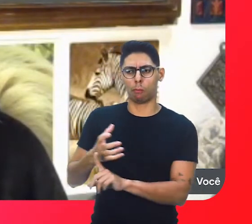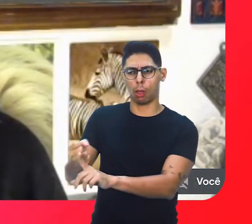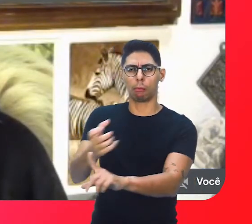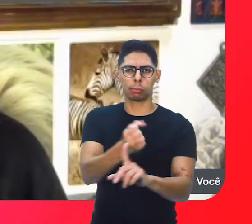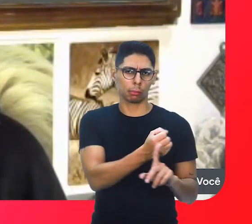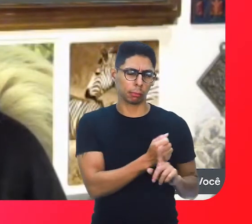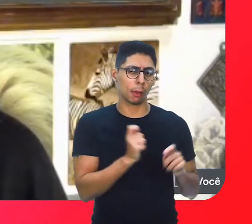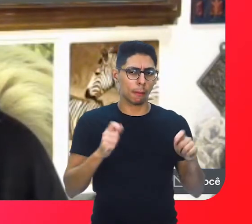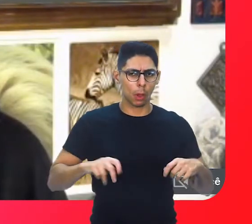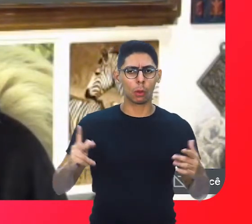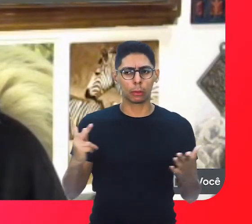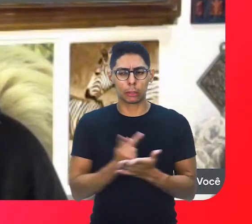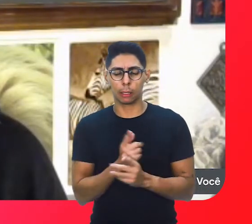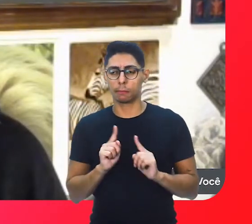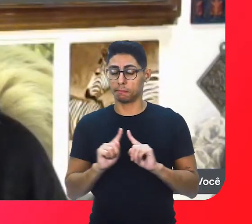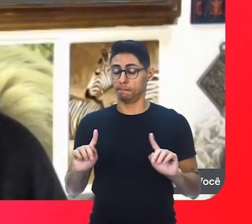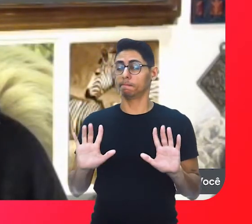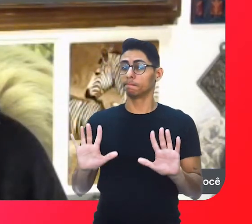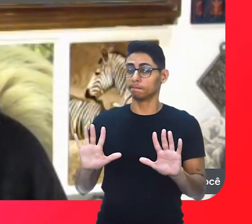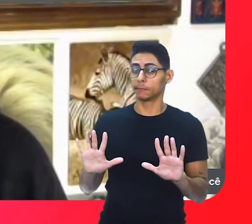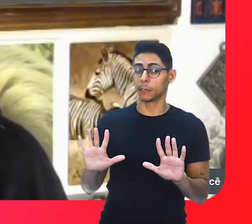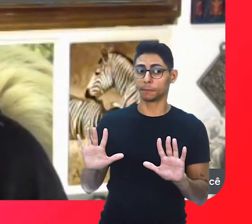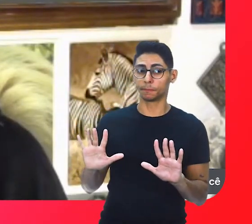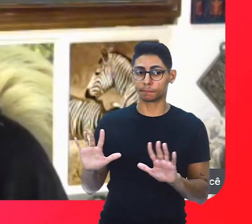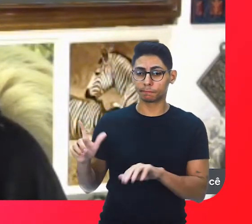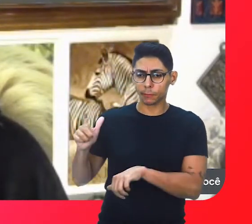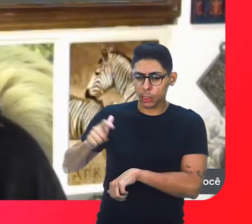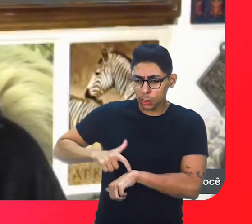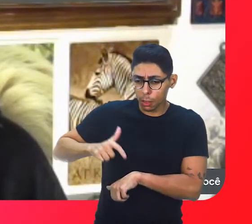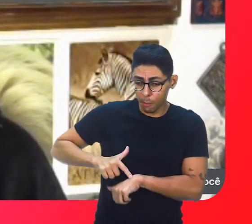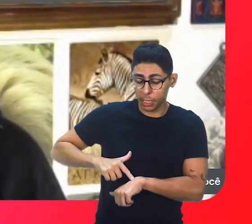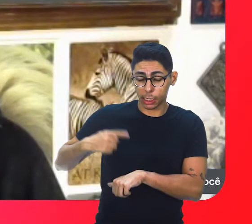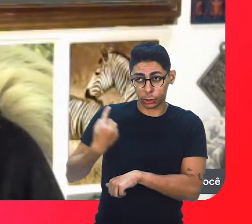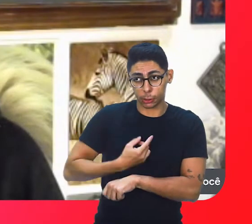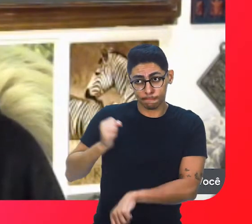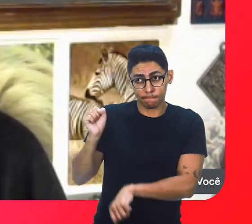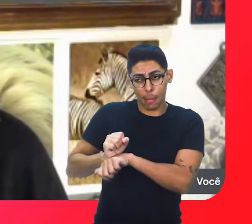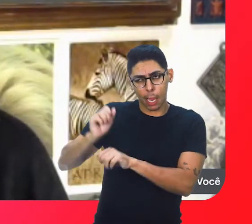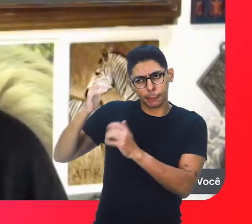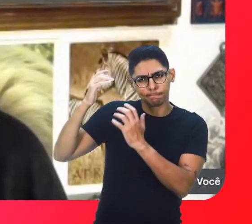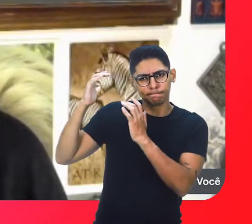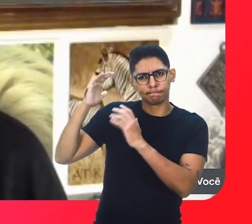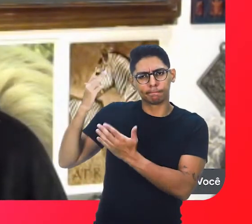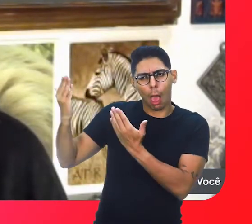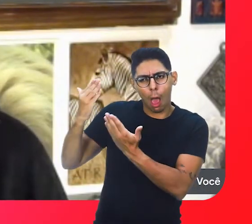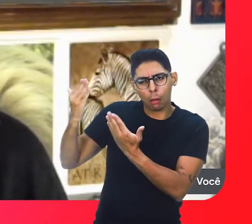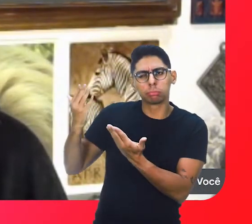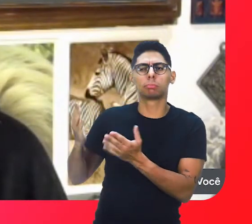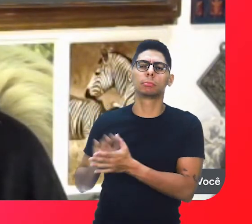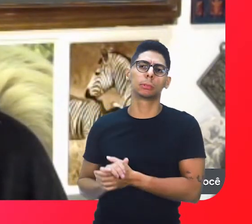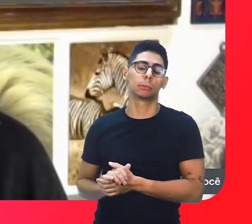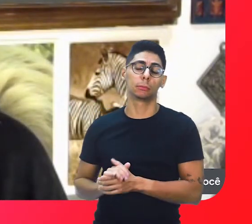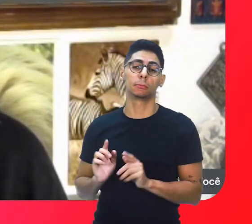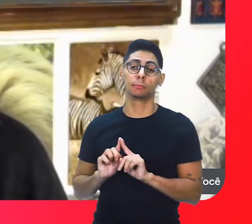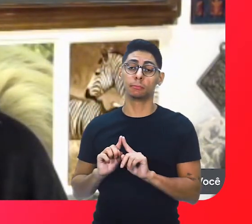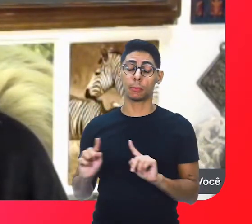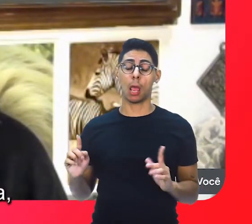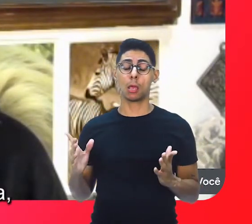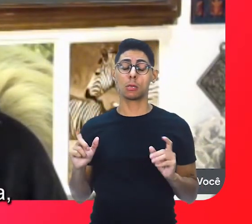gente entende que, nesse momento, tudo para analisar a situação, mas eu acredito